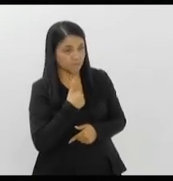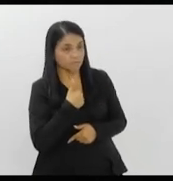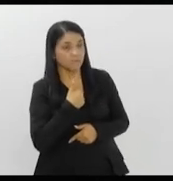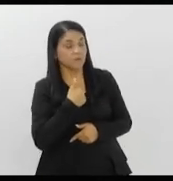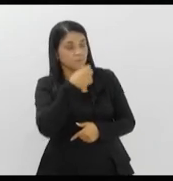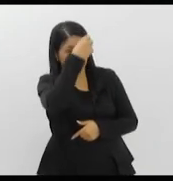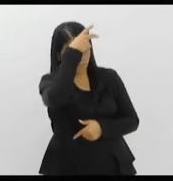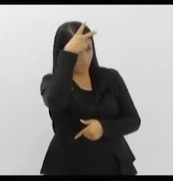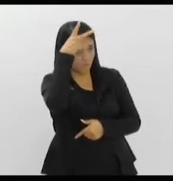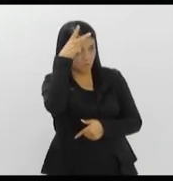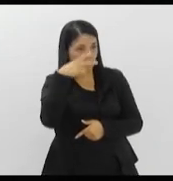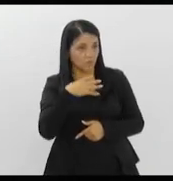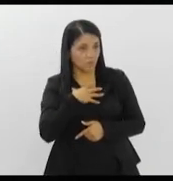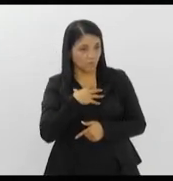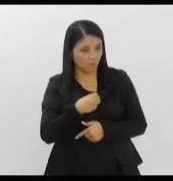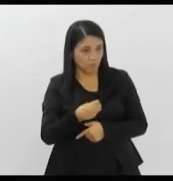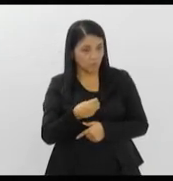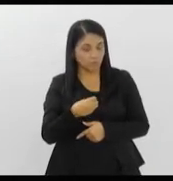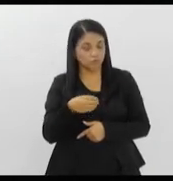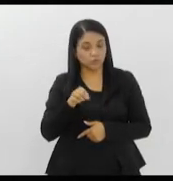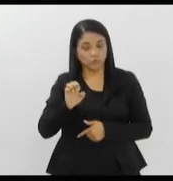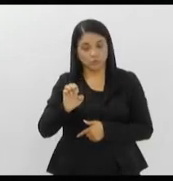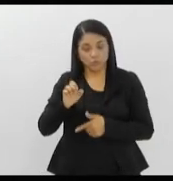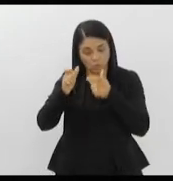eu sou filho do Engenho de Dentro.